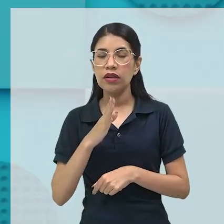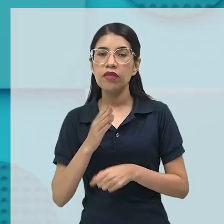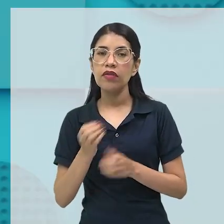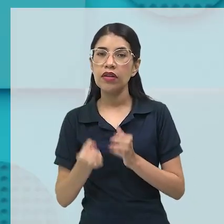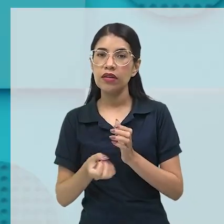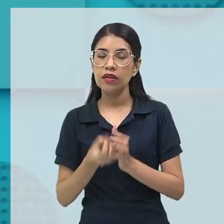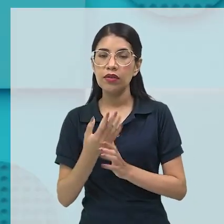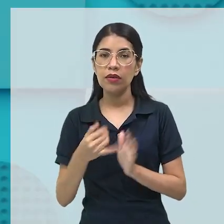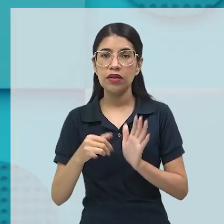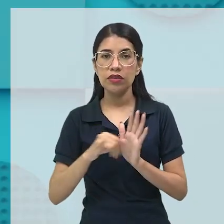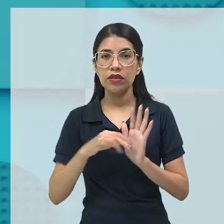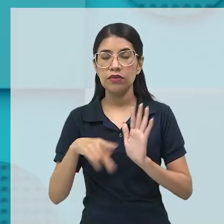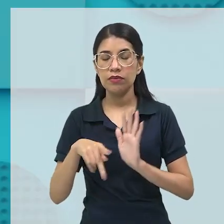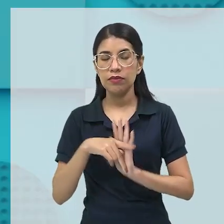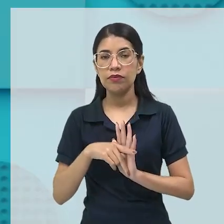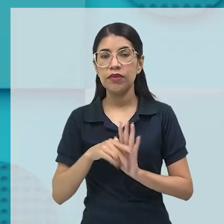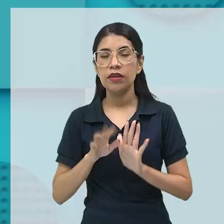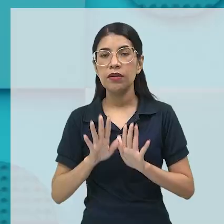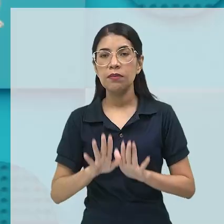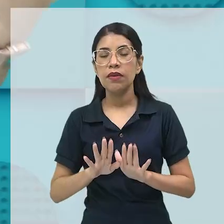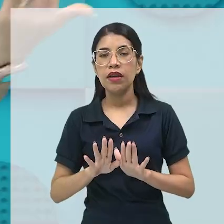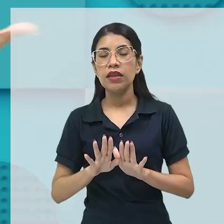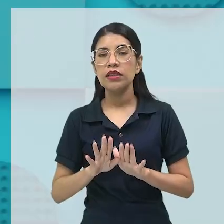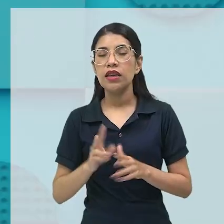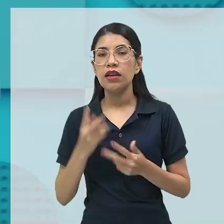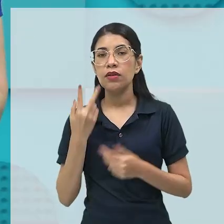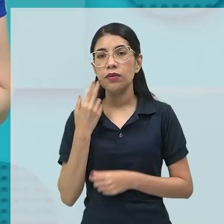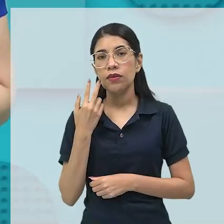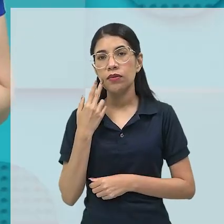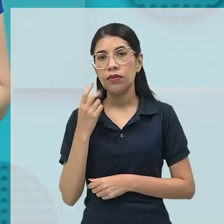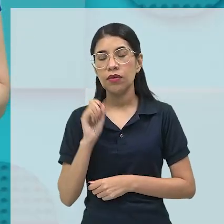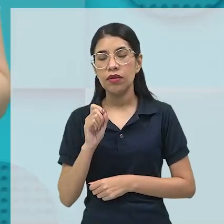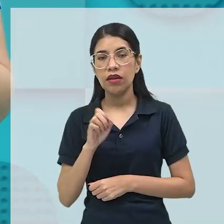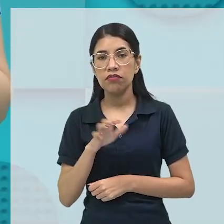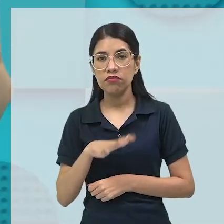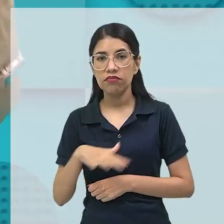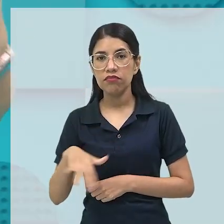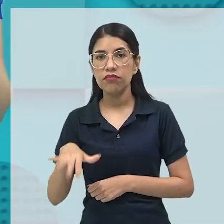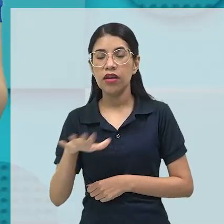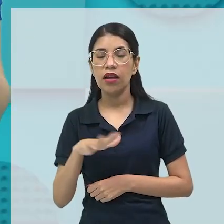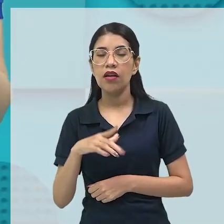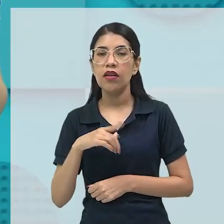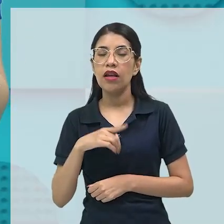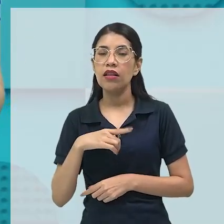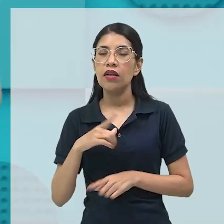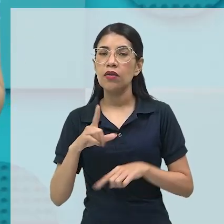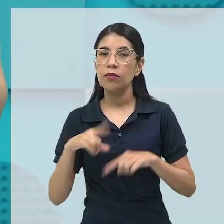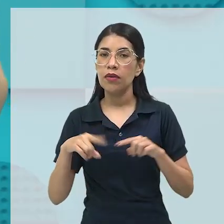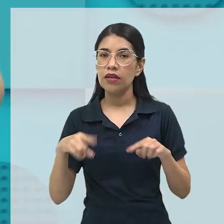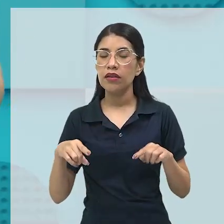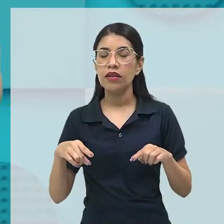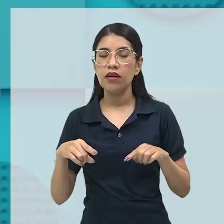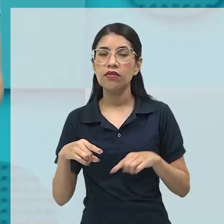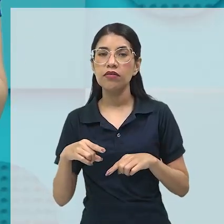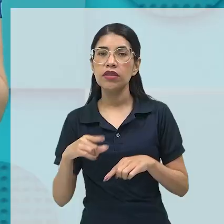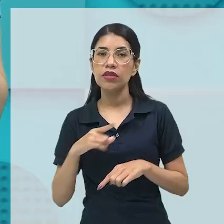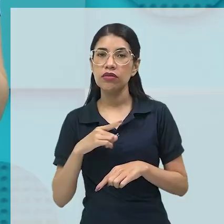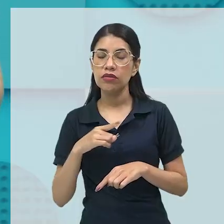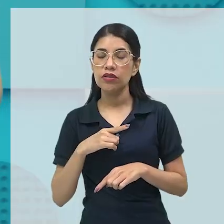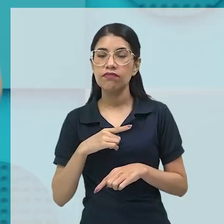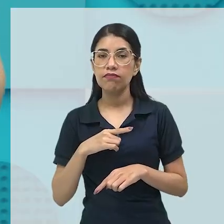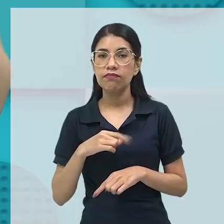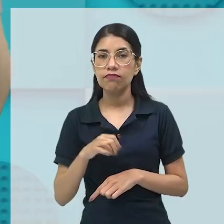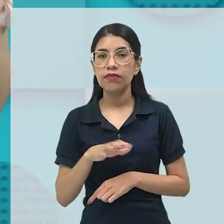sua identidade. Só que como era comum no entorno ter esses elementos, né, a existência